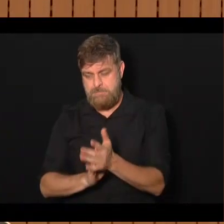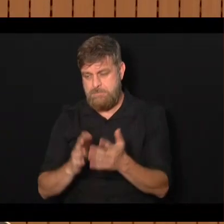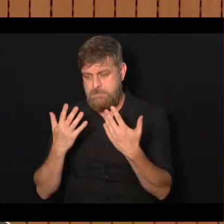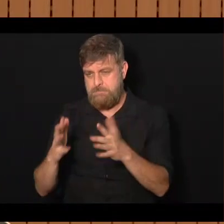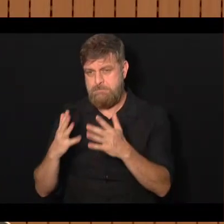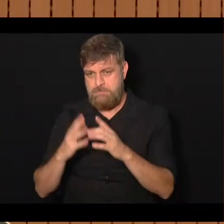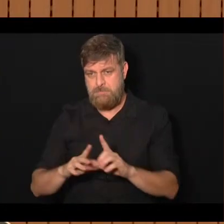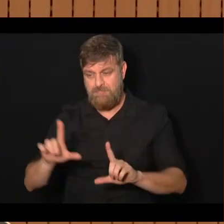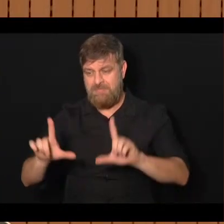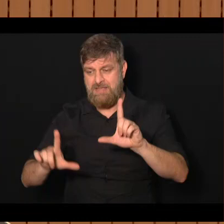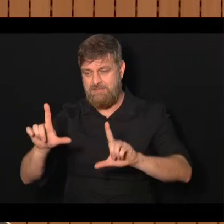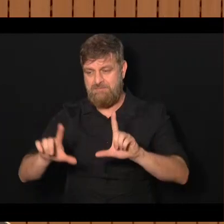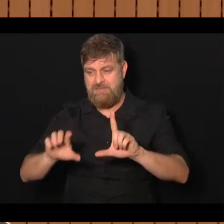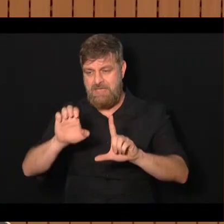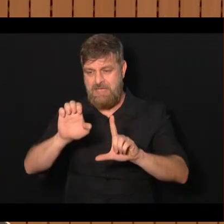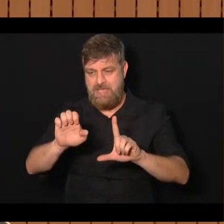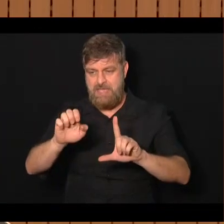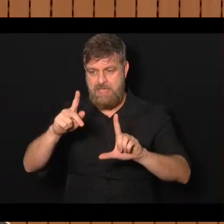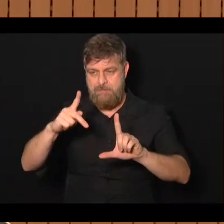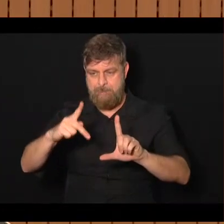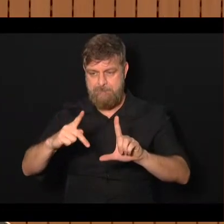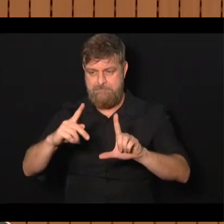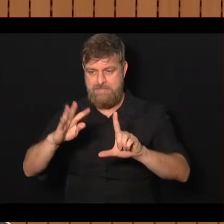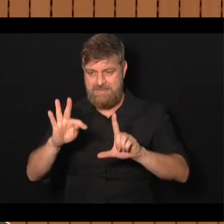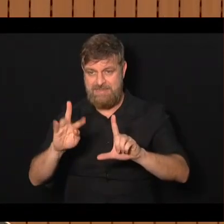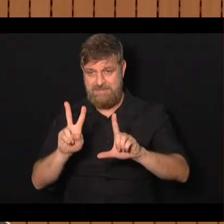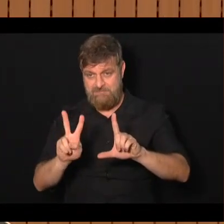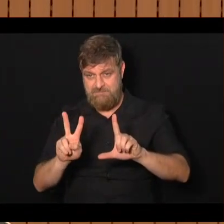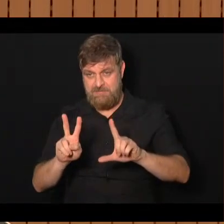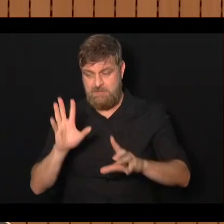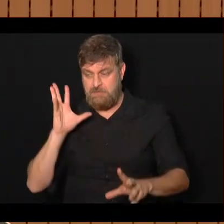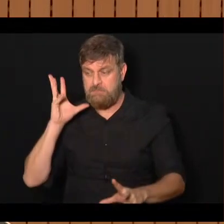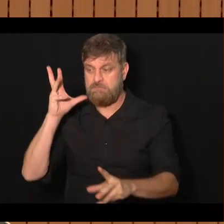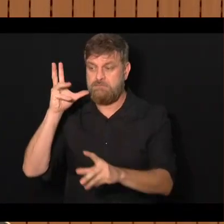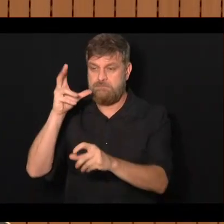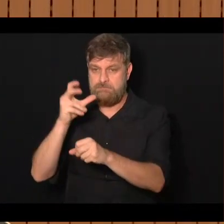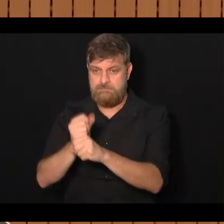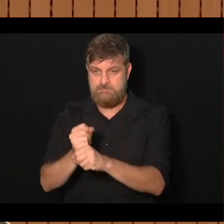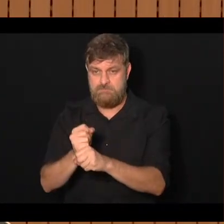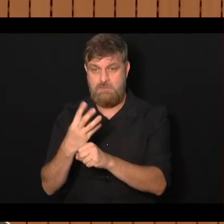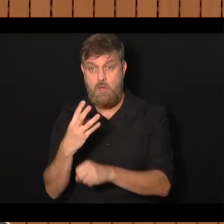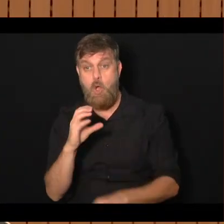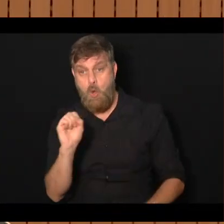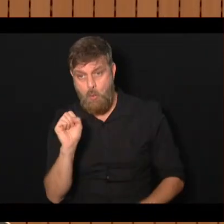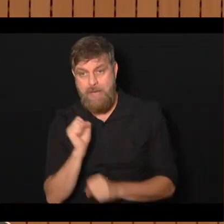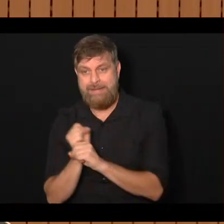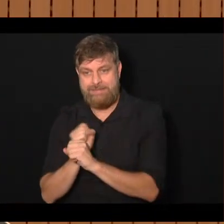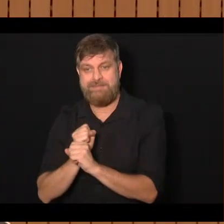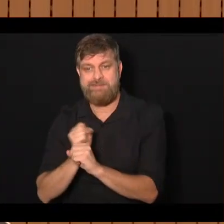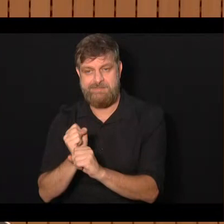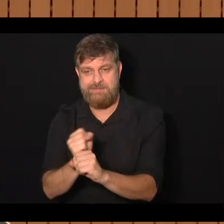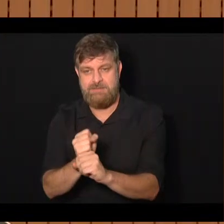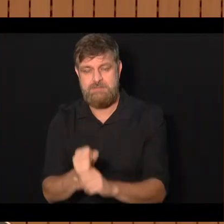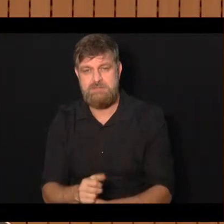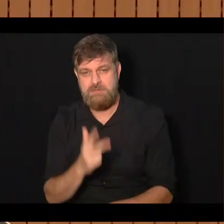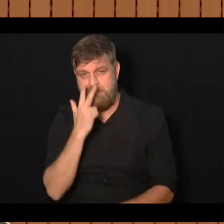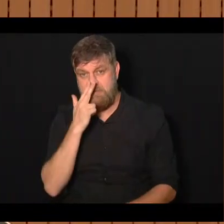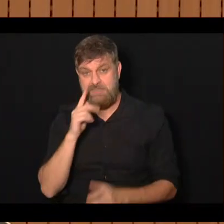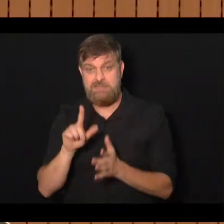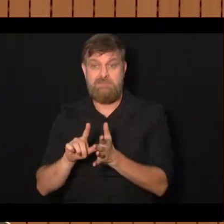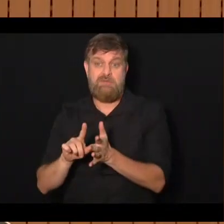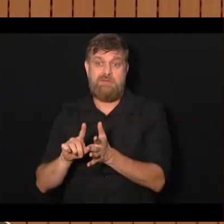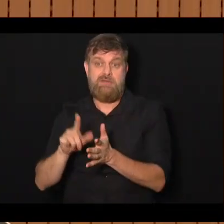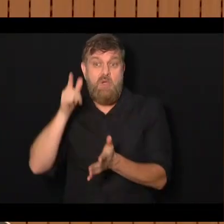às emissoras pioneiras de televisão que estão completando 40 anos. E parece que foi